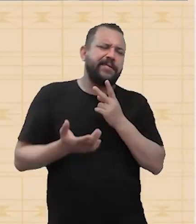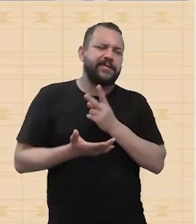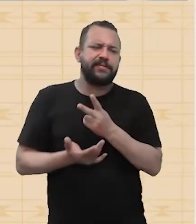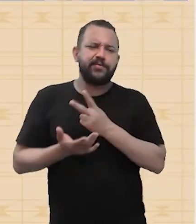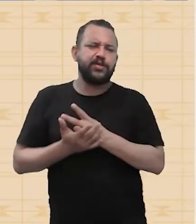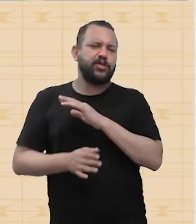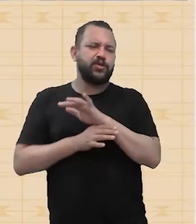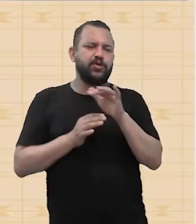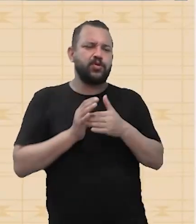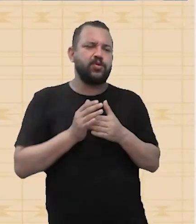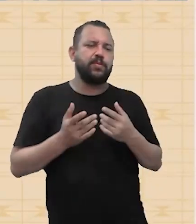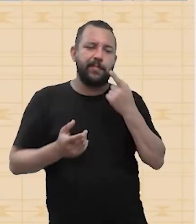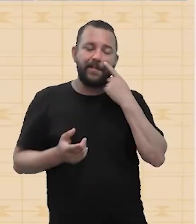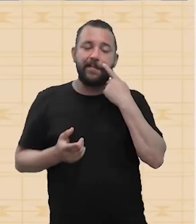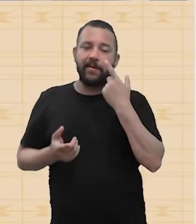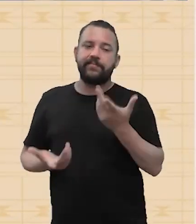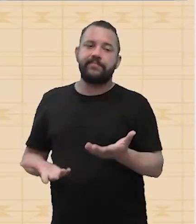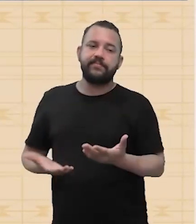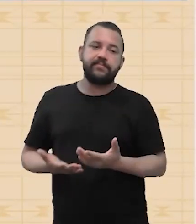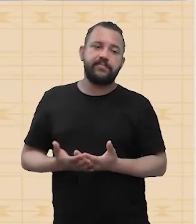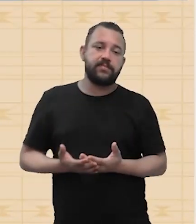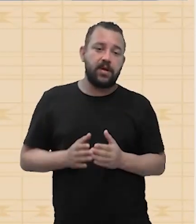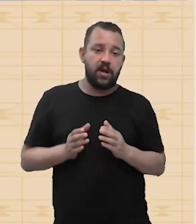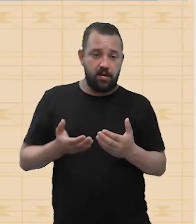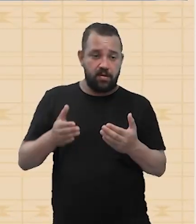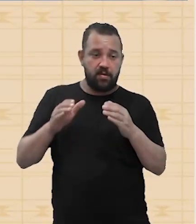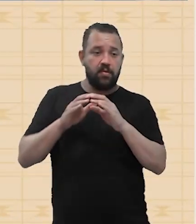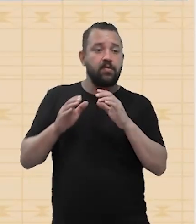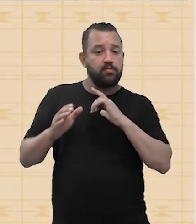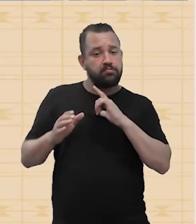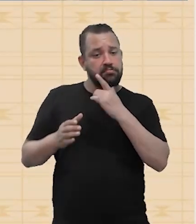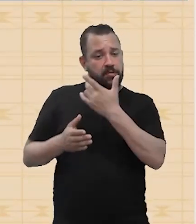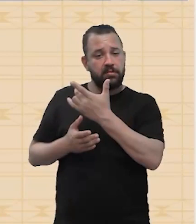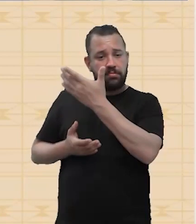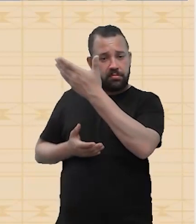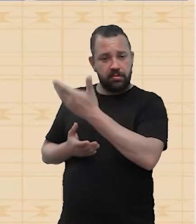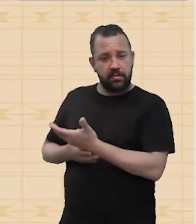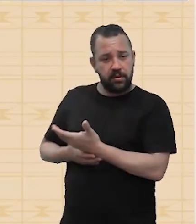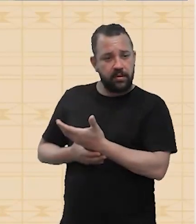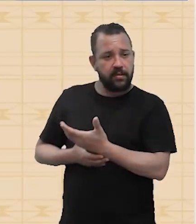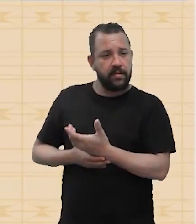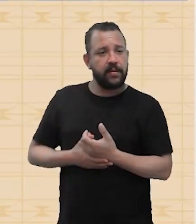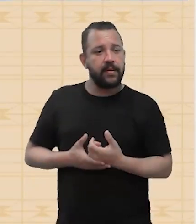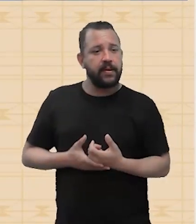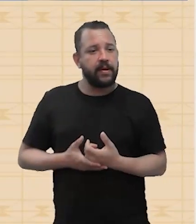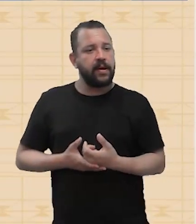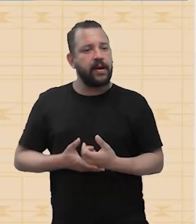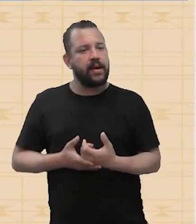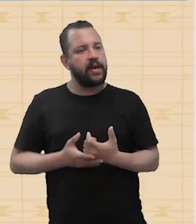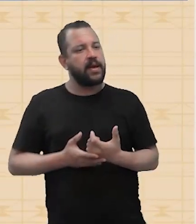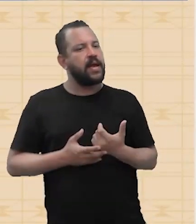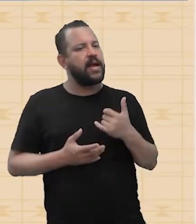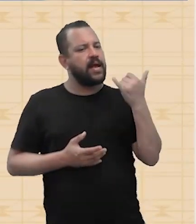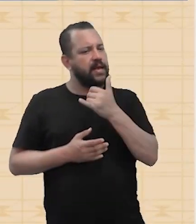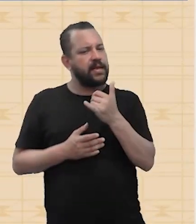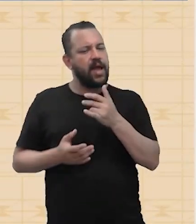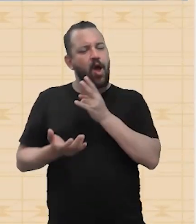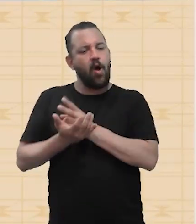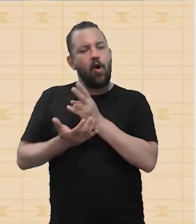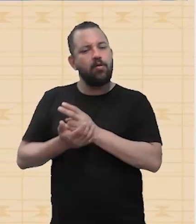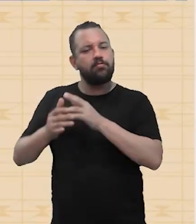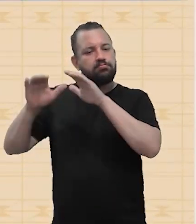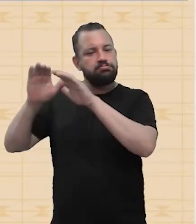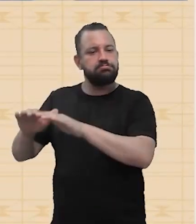Presta atenção, o iglu, ele tem essa parede e vai fazer com que a energia fique mantida dentro